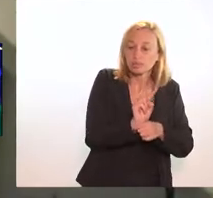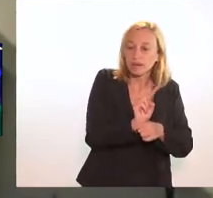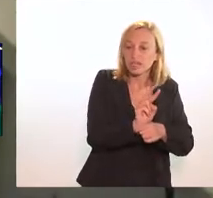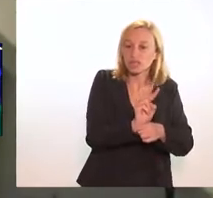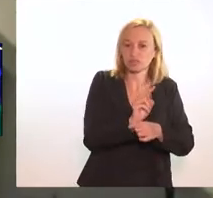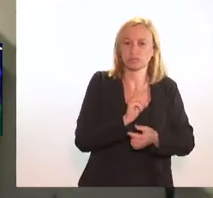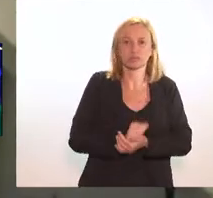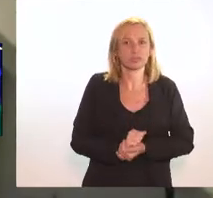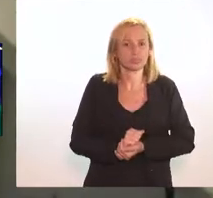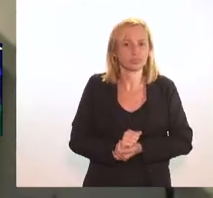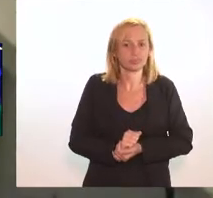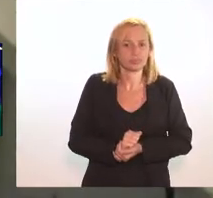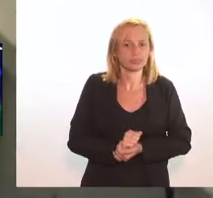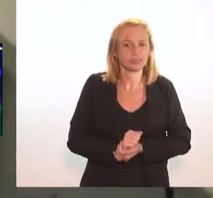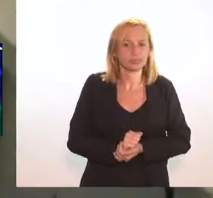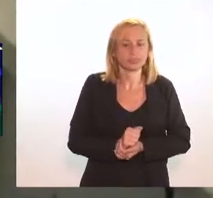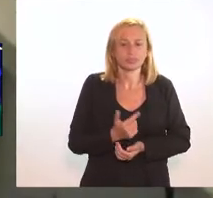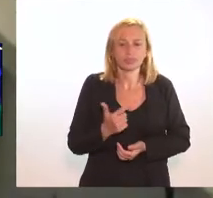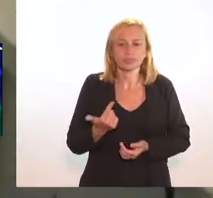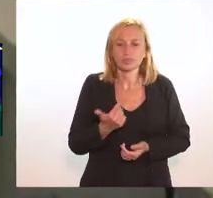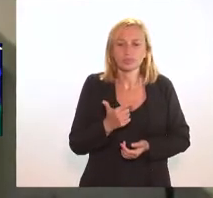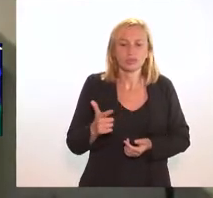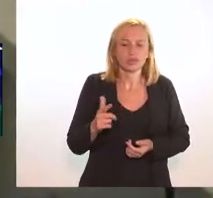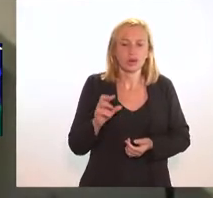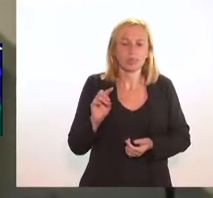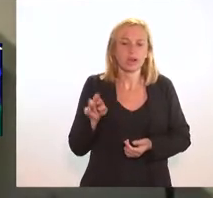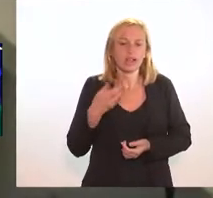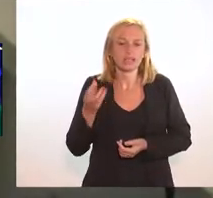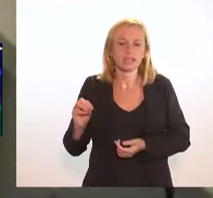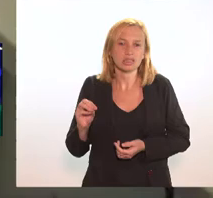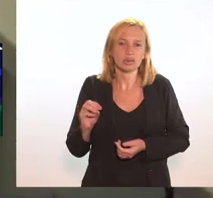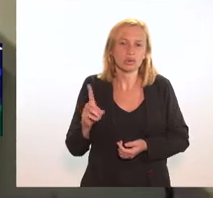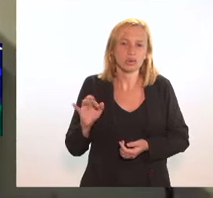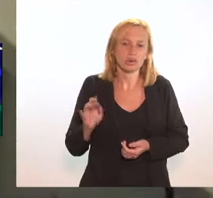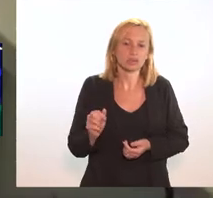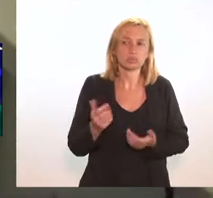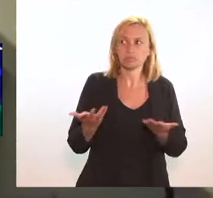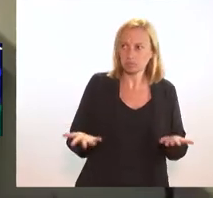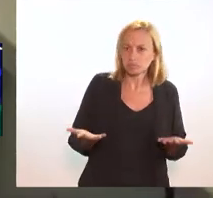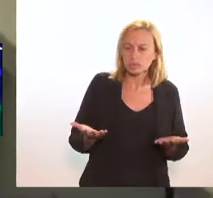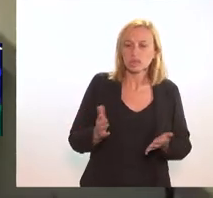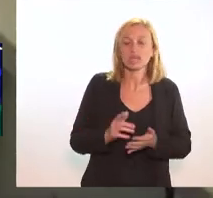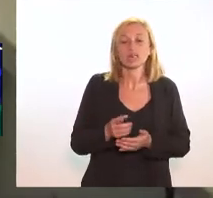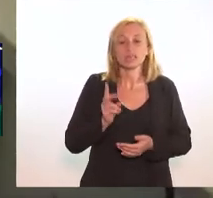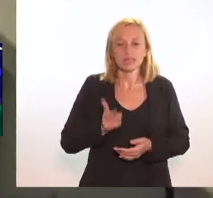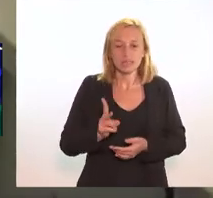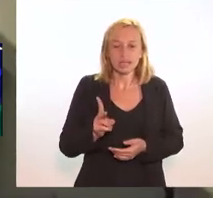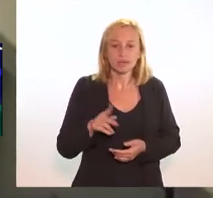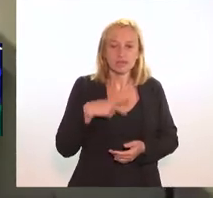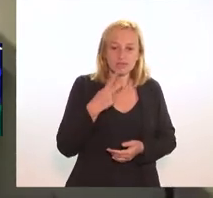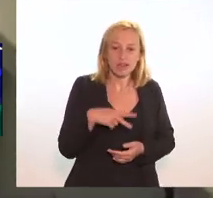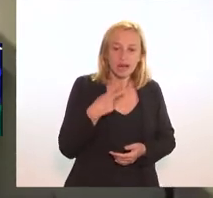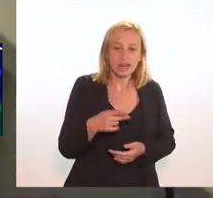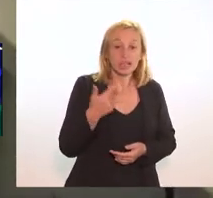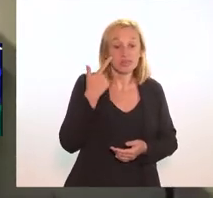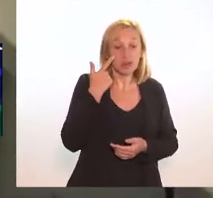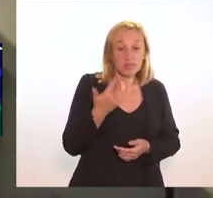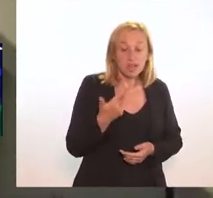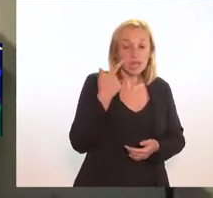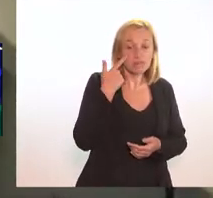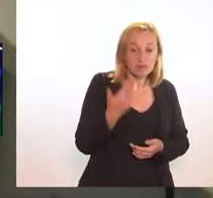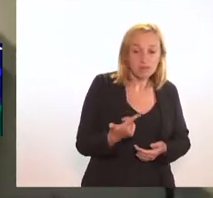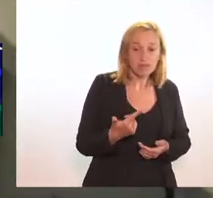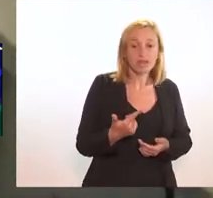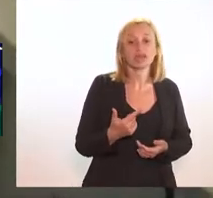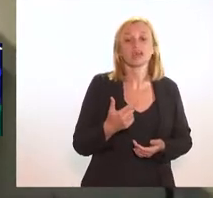consignados, porque não tem empresa operadora para isso. E ele sempre alega que vai licitar, está fazendo uma